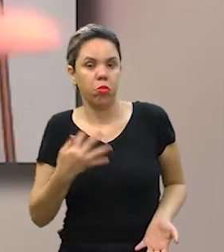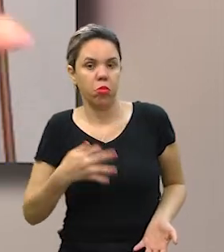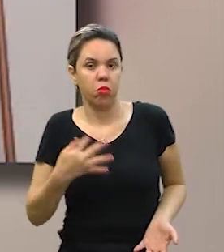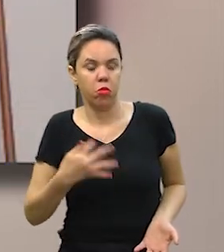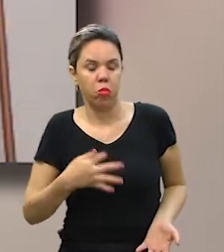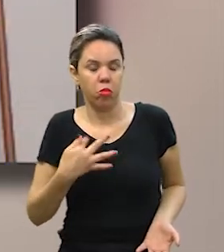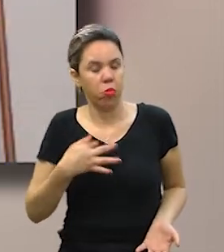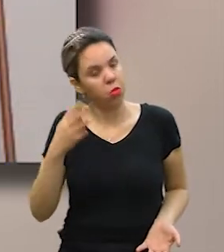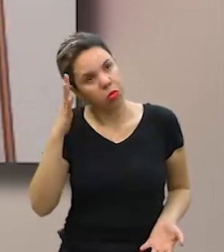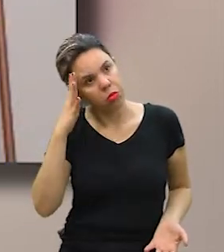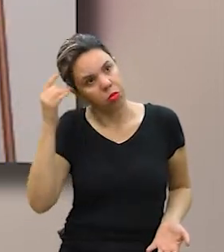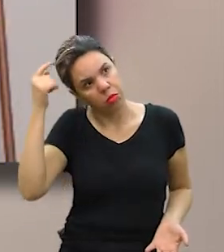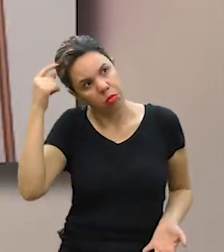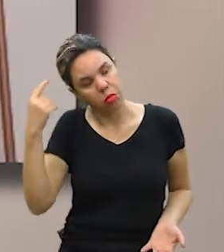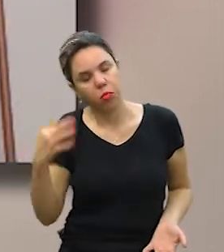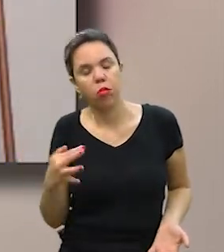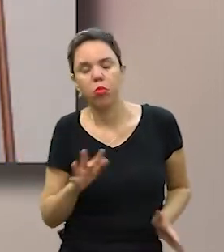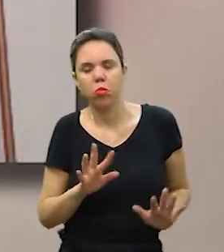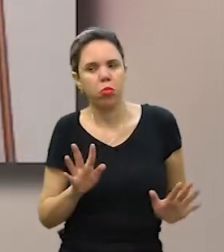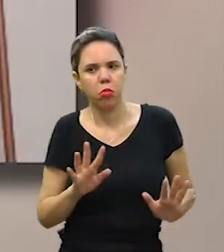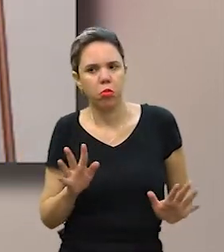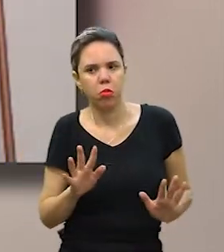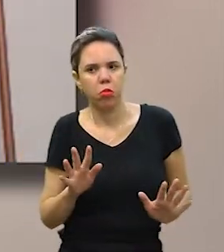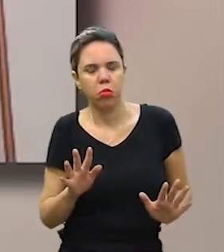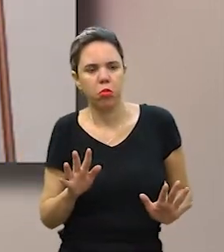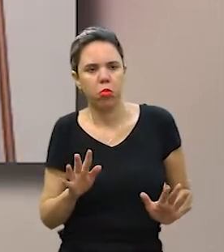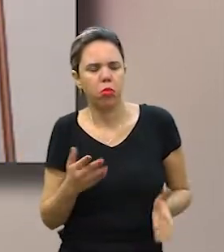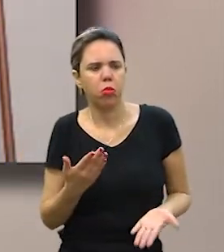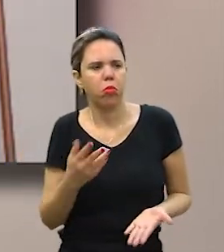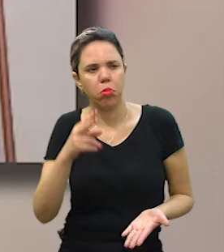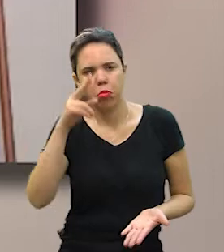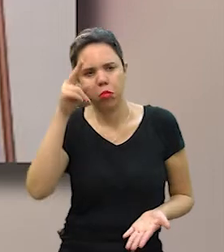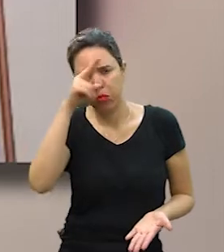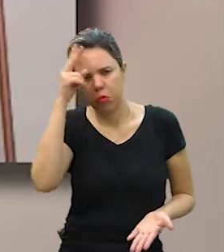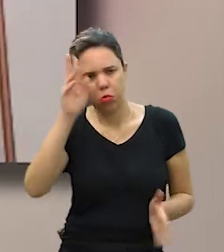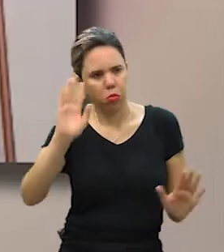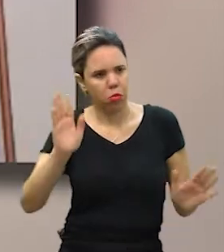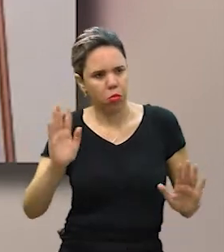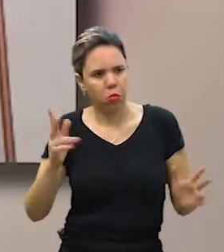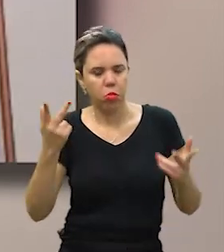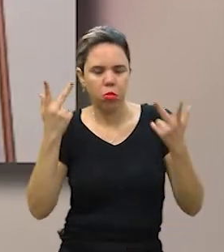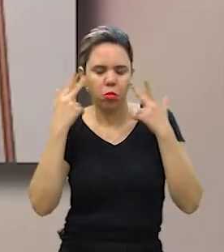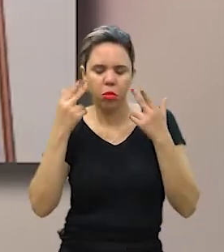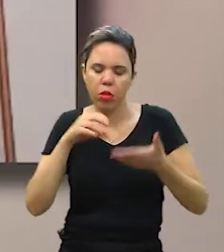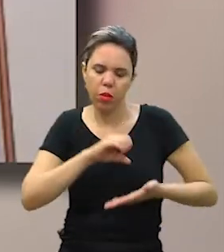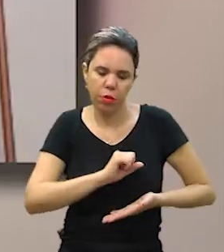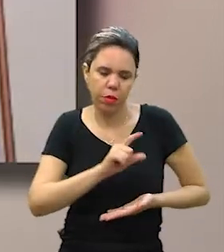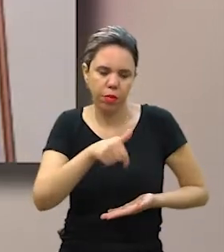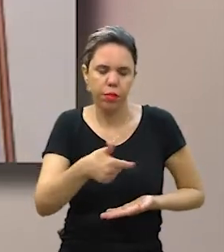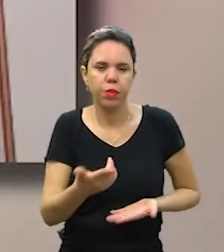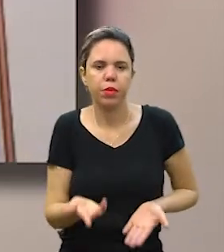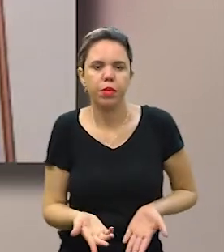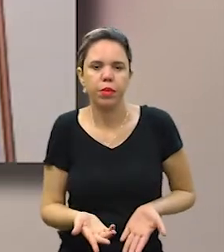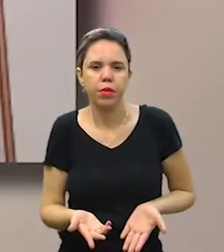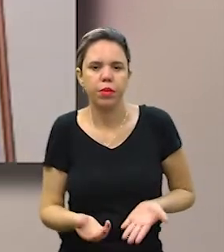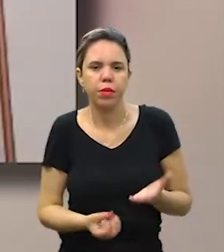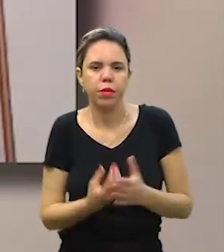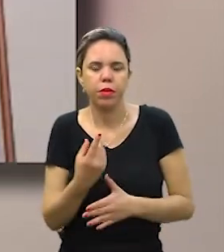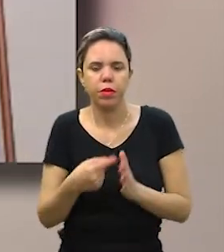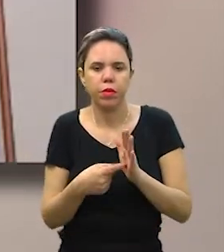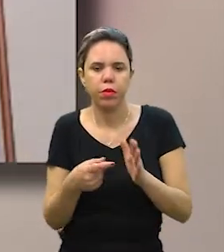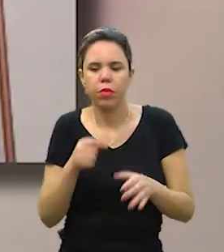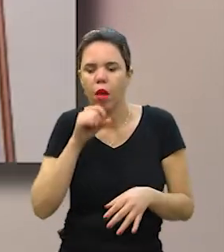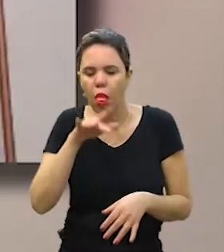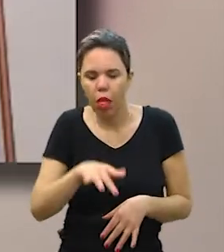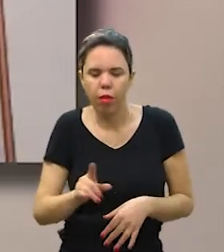dor do local ali onde bateu. Mas ele não ficou com perda de consciência, ele já mamou em seguida, ele não